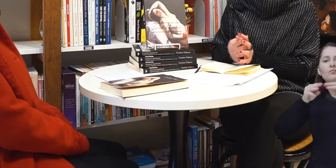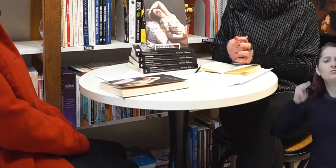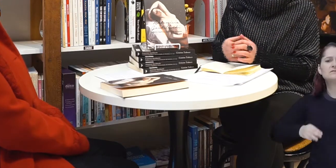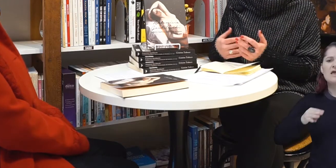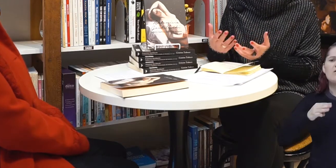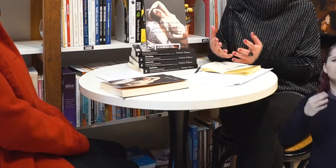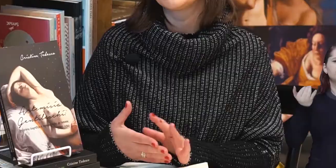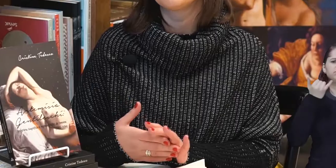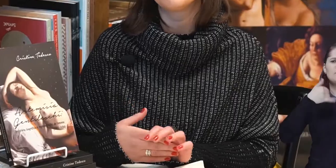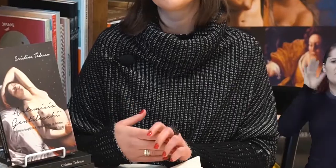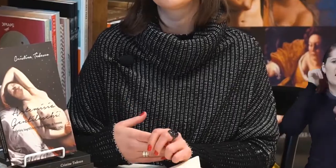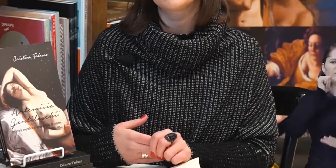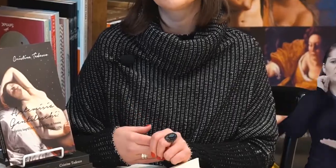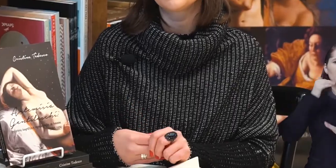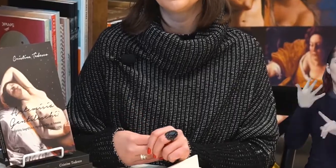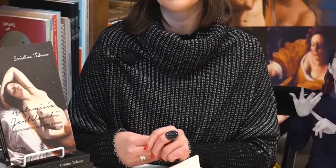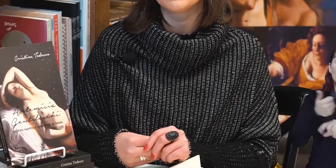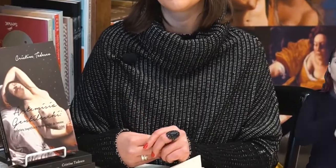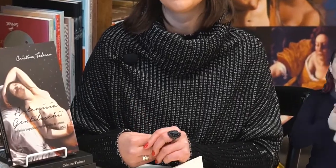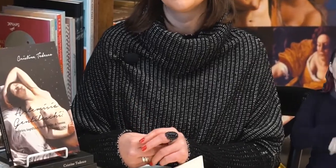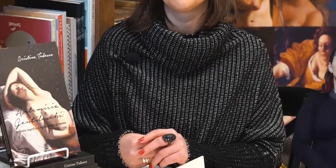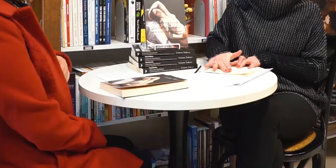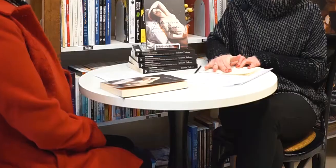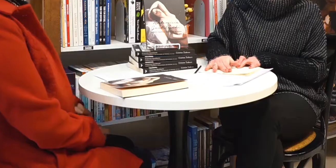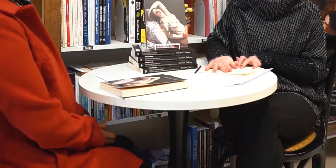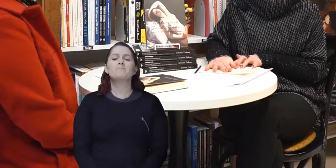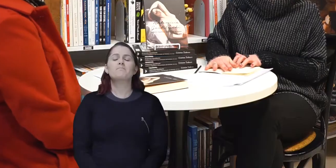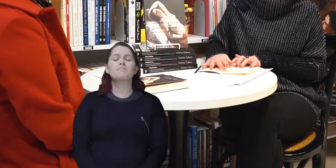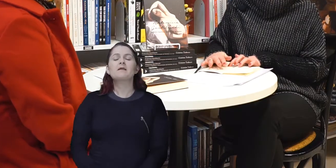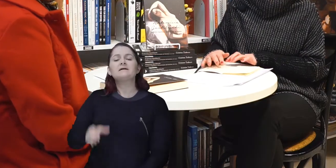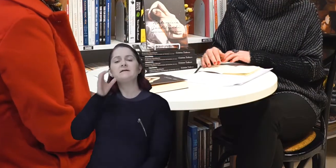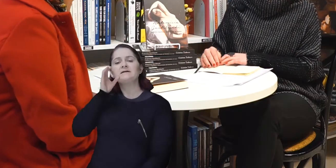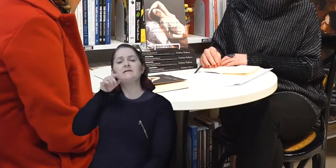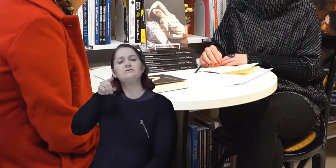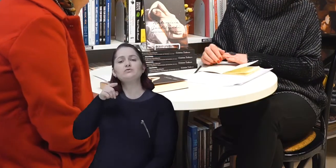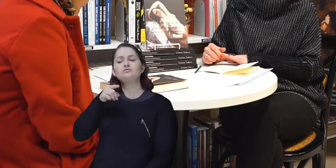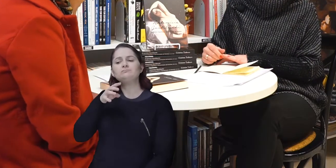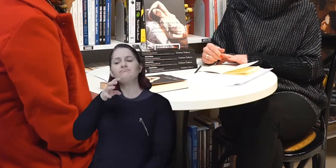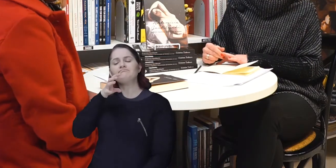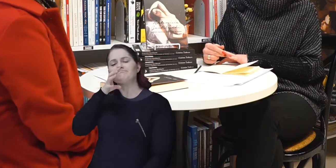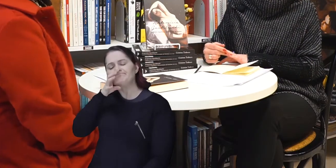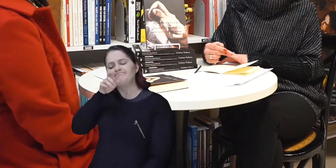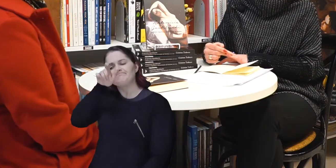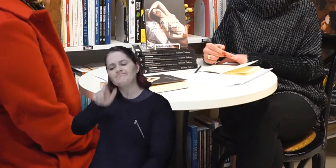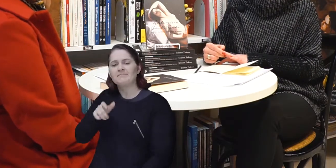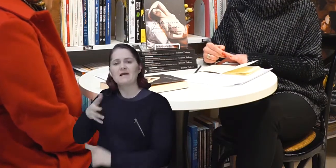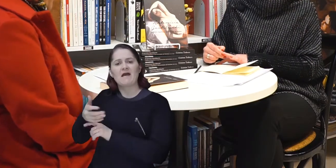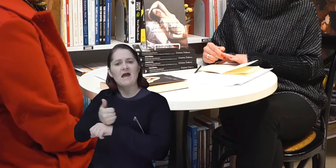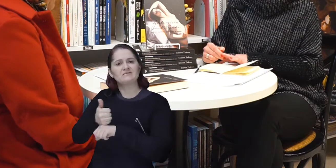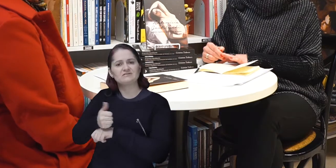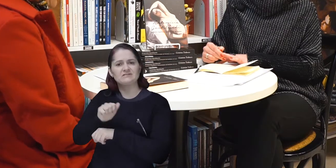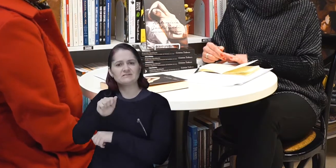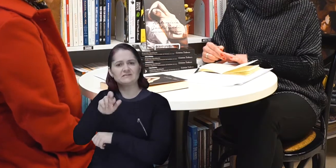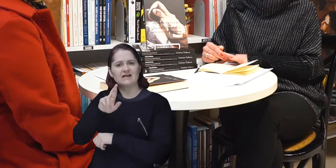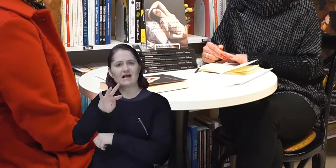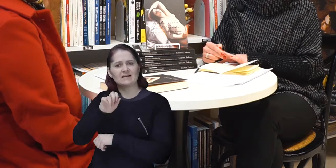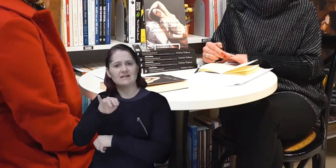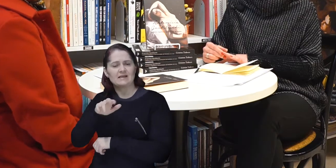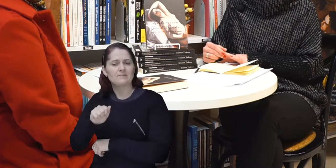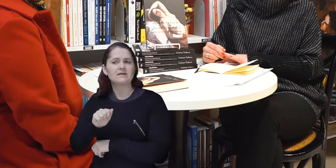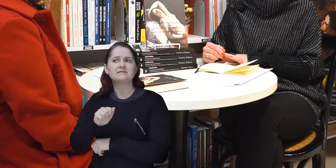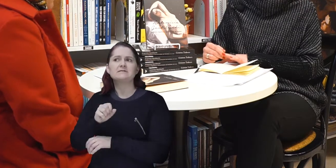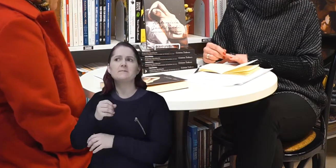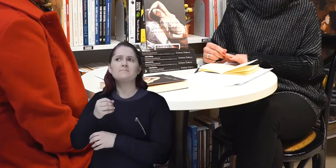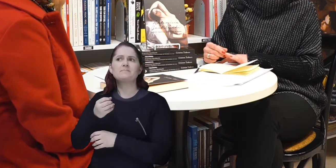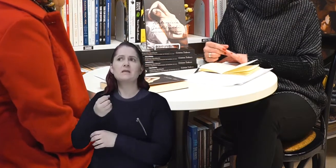os museus, eu pude conhecer várias outras artistas. E Cris, tu tens admiração pela Artemisia ou foi apenas o tema de um